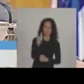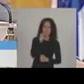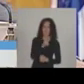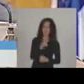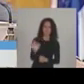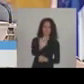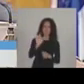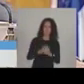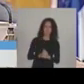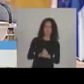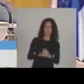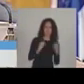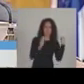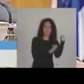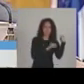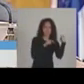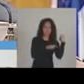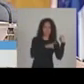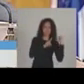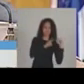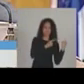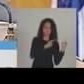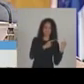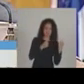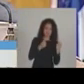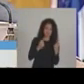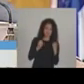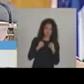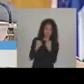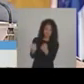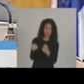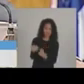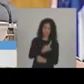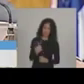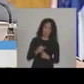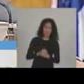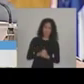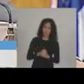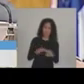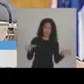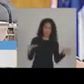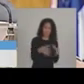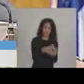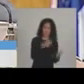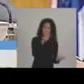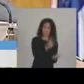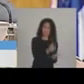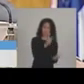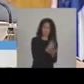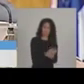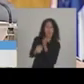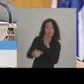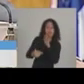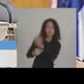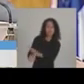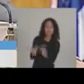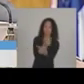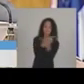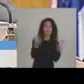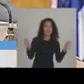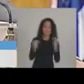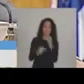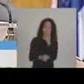porque fazem parte do mesmo cinco também tudo ordinária não vai ter uma voz